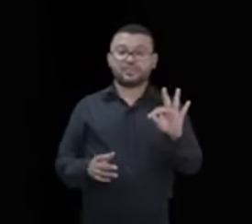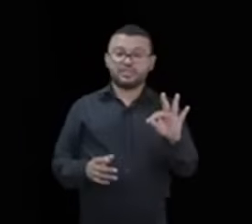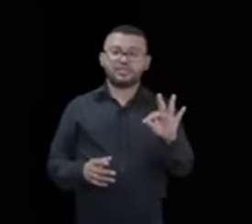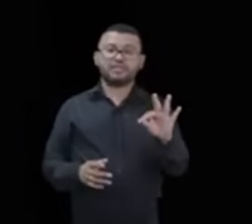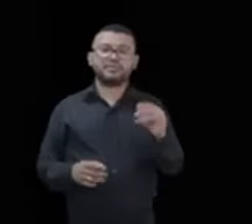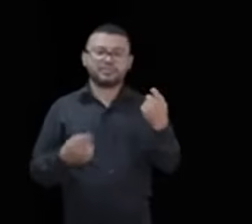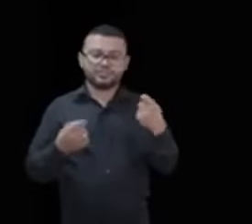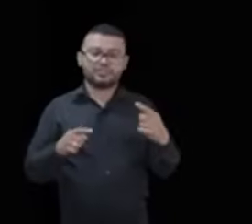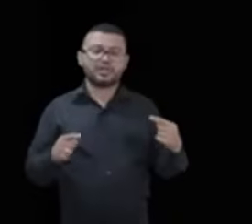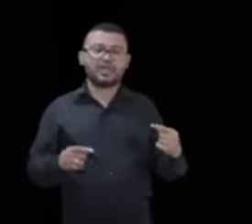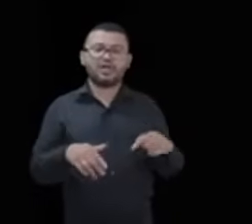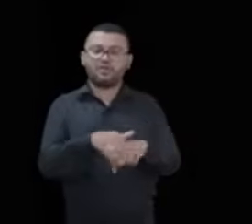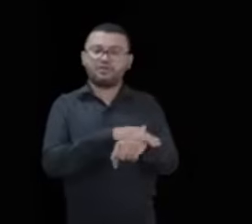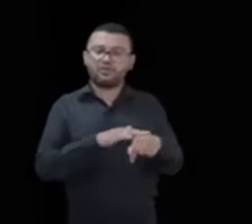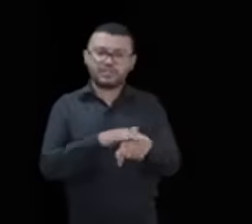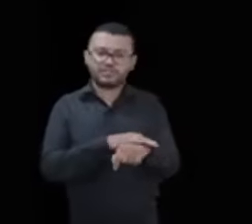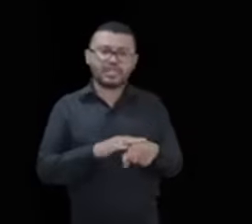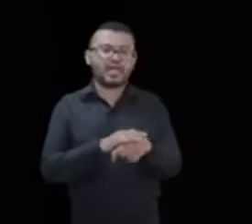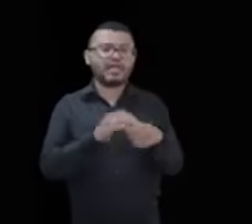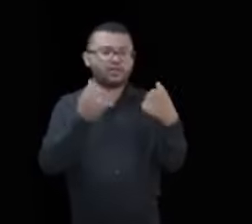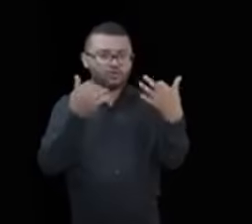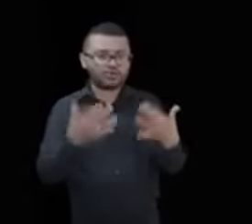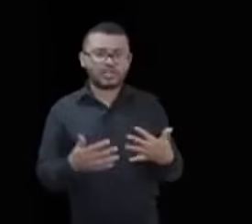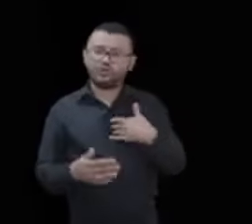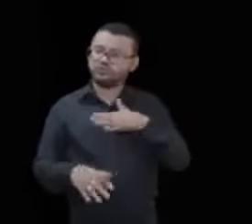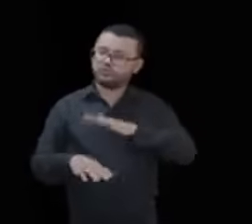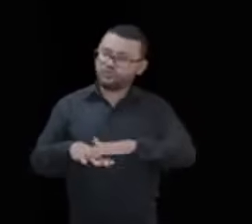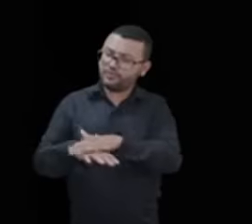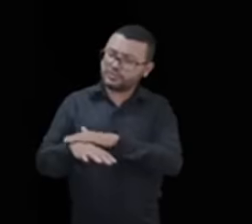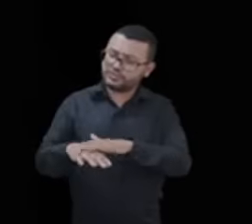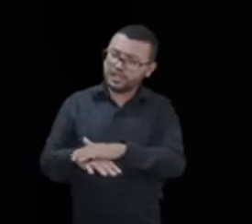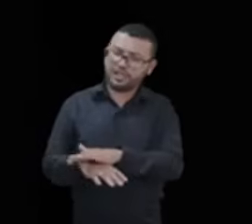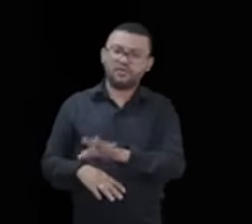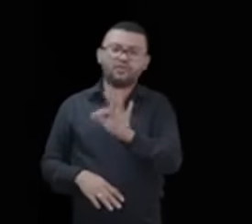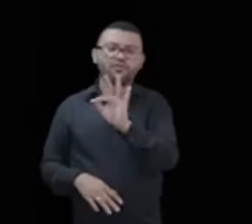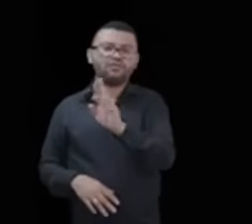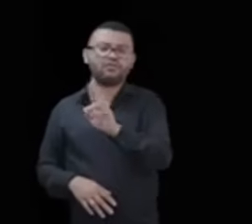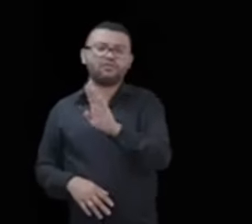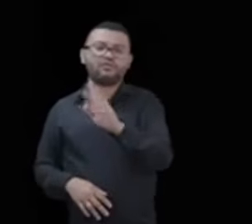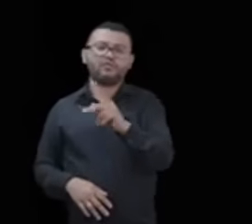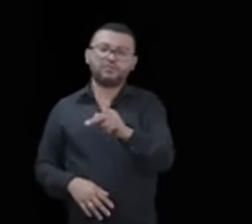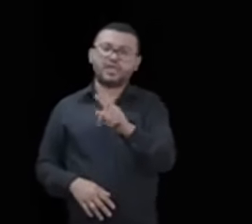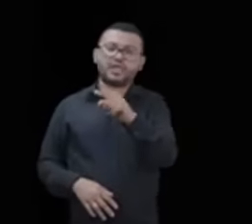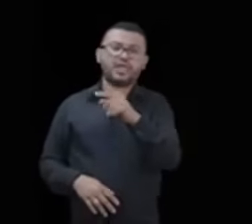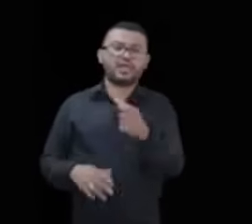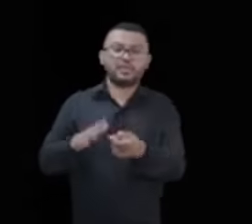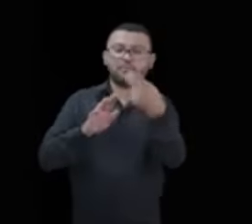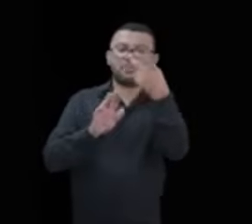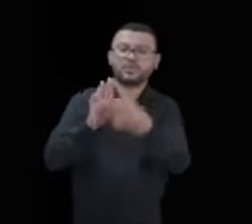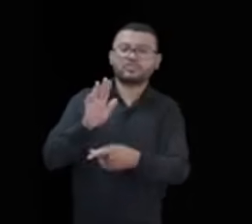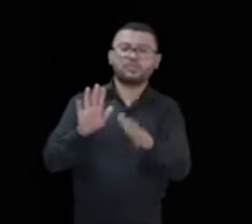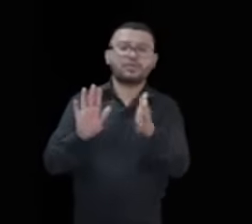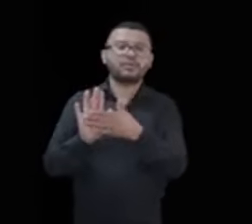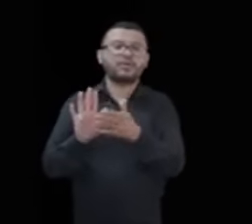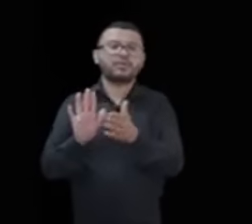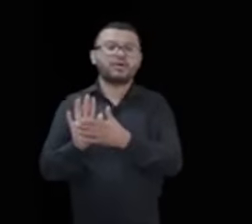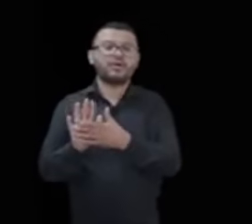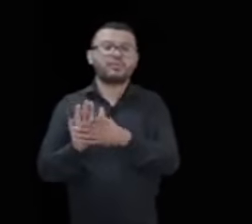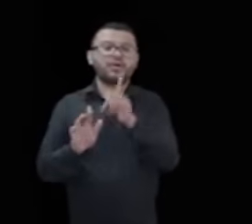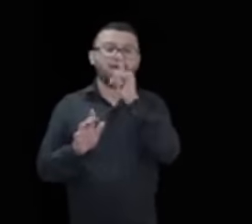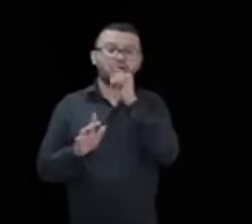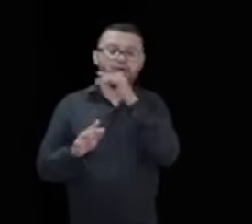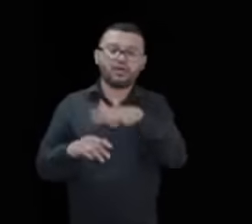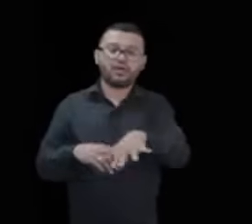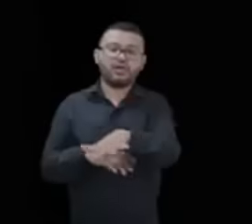que dialogar, e eu tenho dito isso aos companheiros da FUP, nós temos que ter um programa para a costa